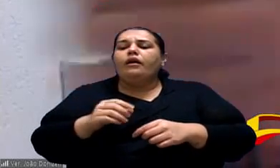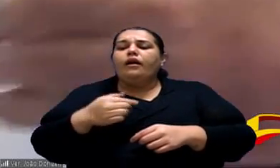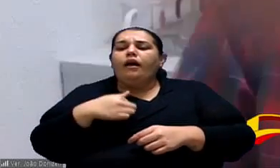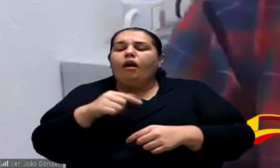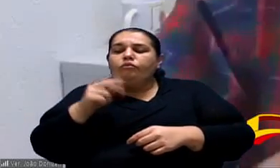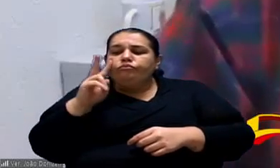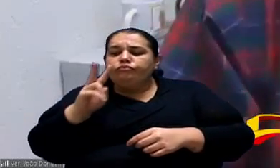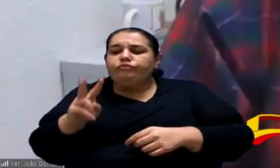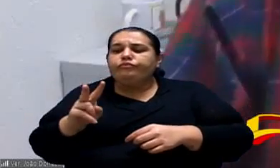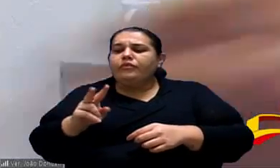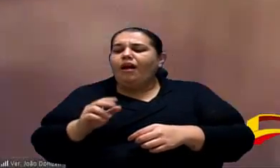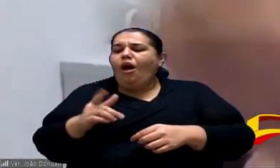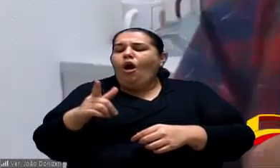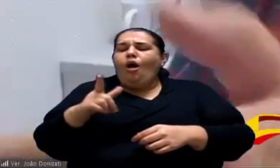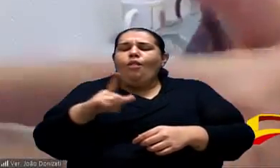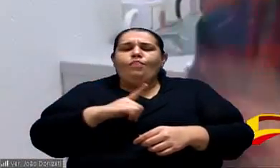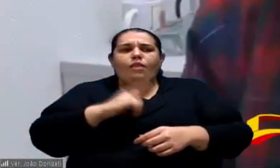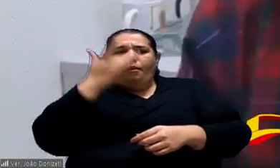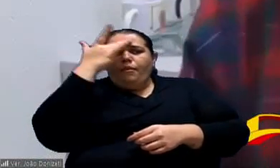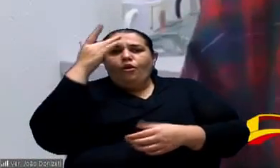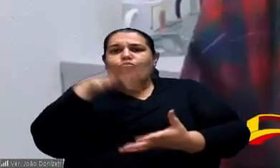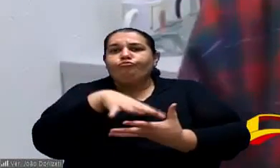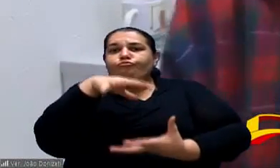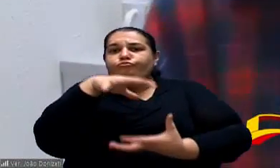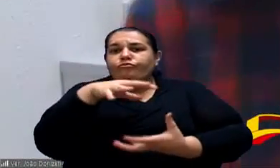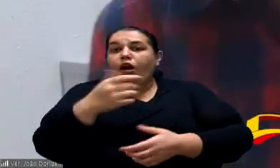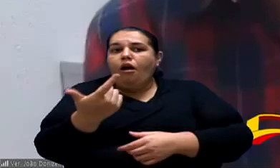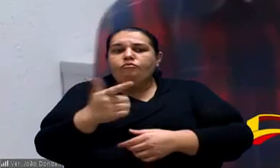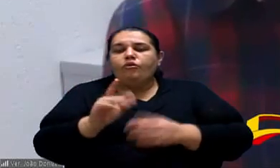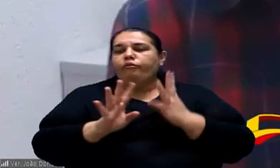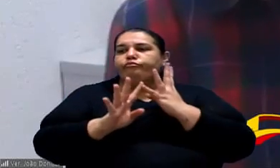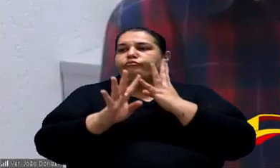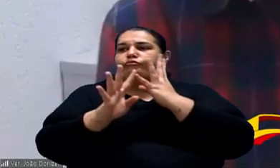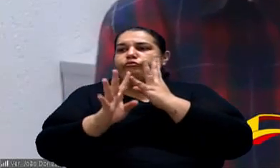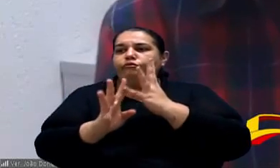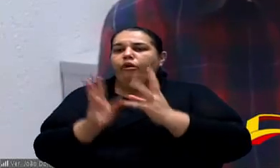idoso, pedia para passar na frente, outro idoso e não deslanchava.